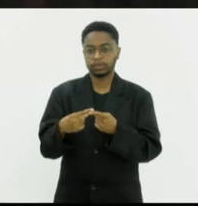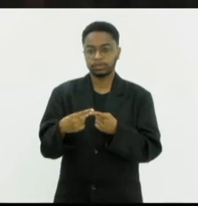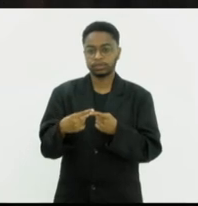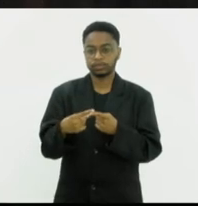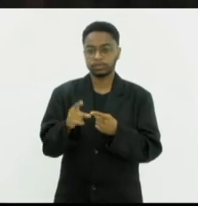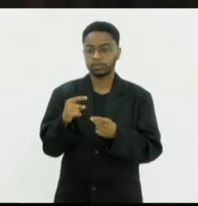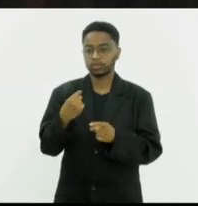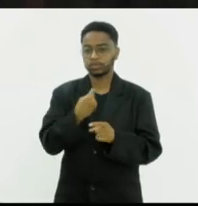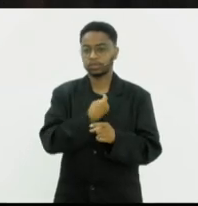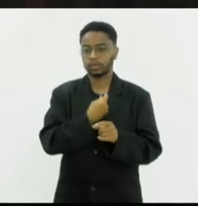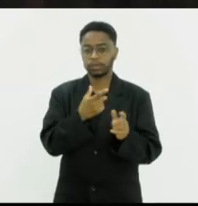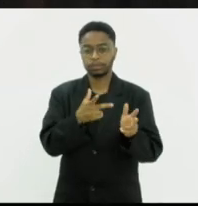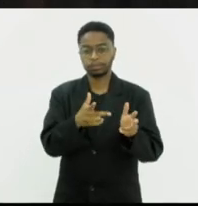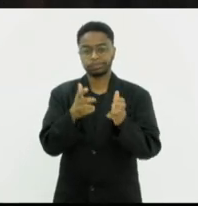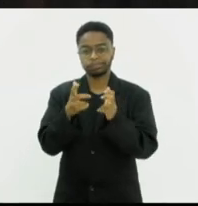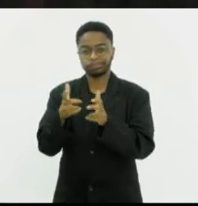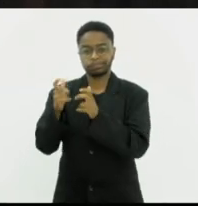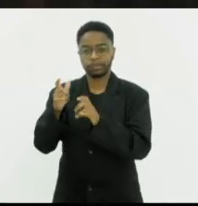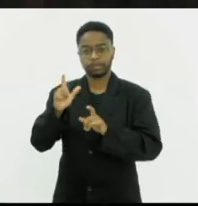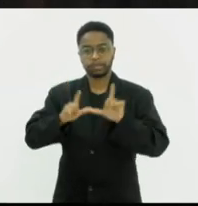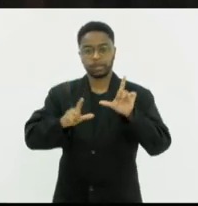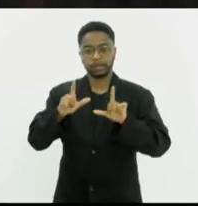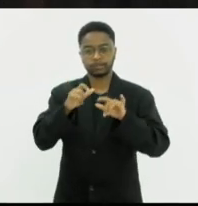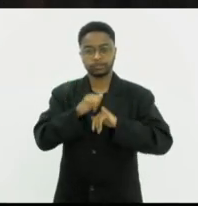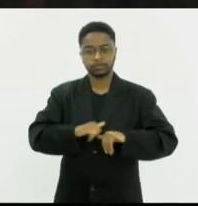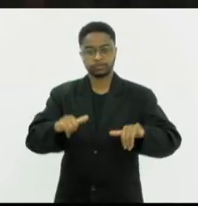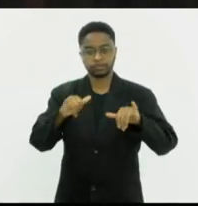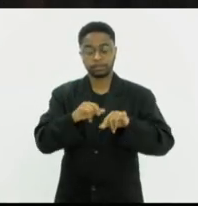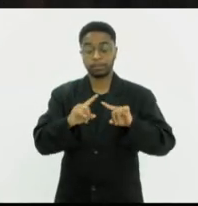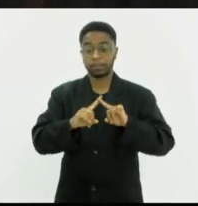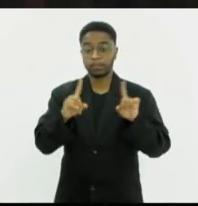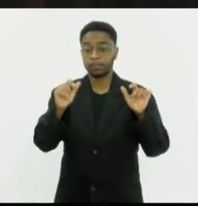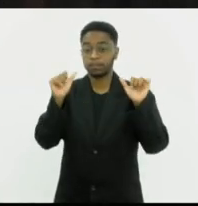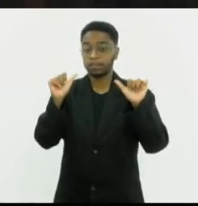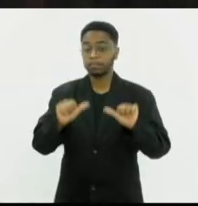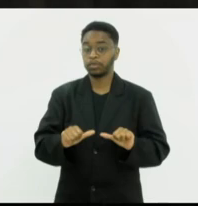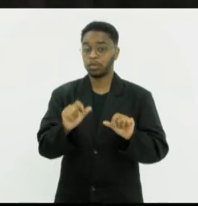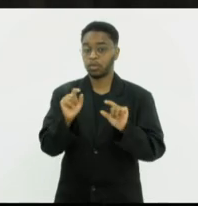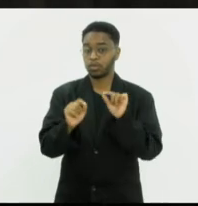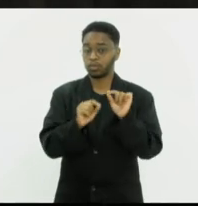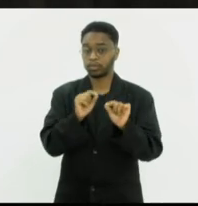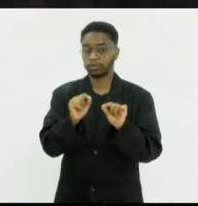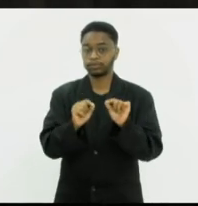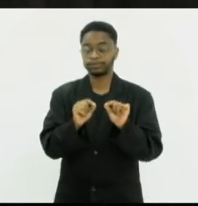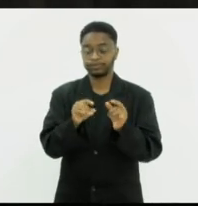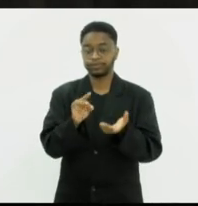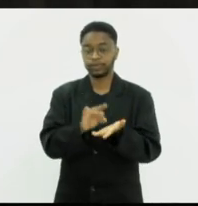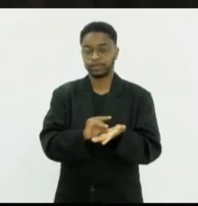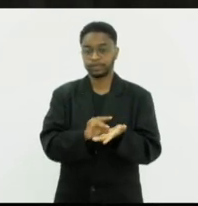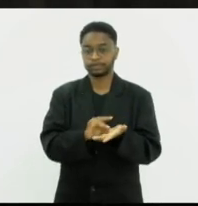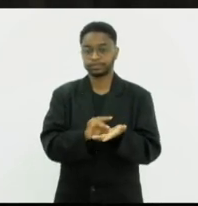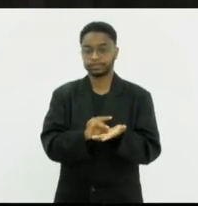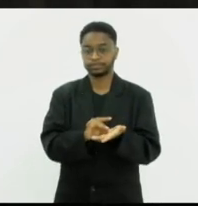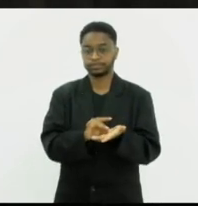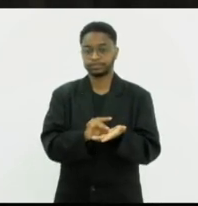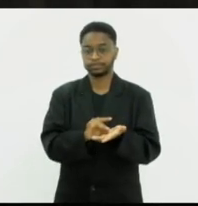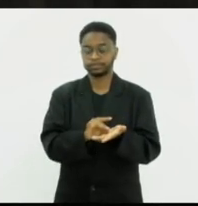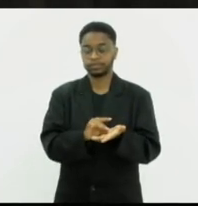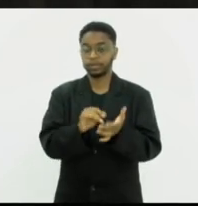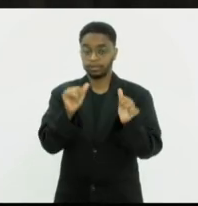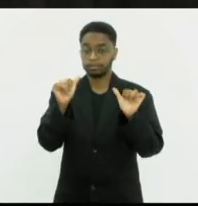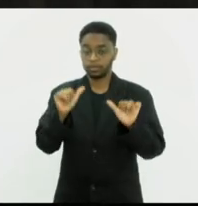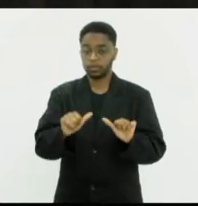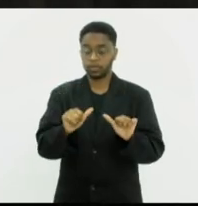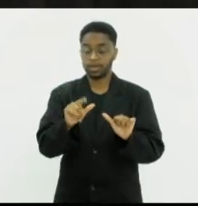vê nos noticiários. E o pior é que é verdade. O pior é